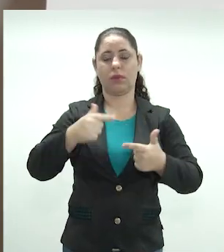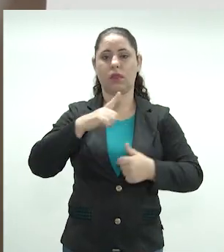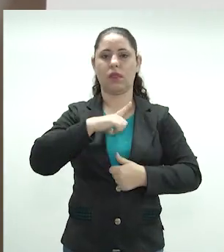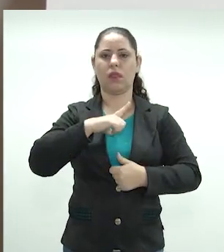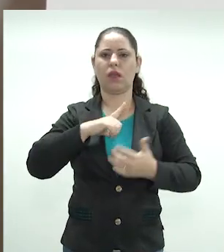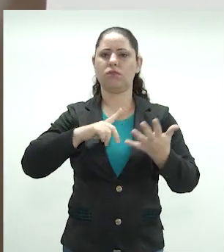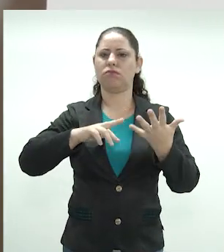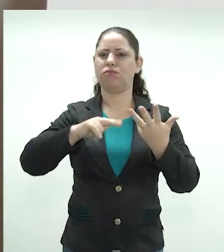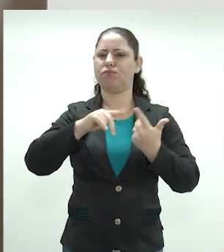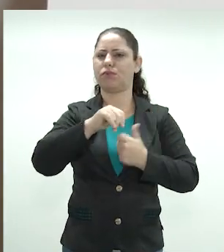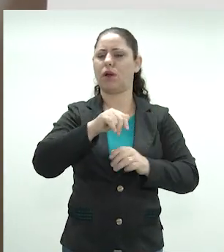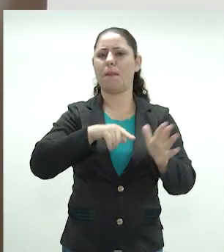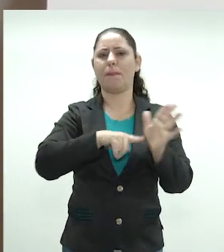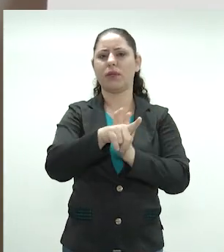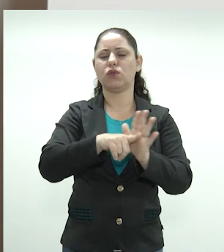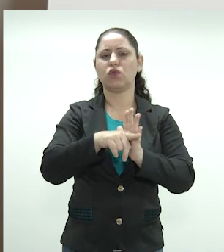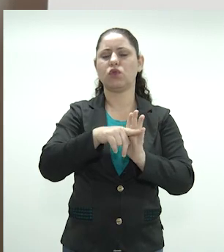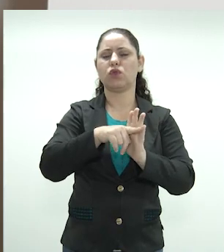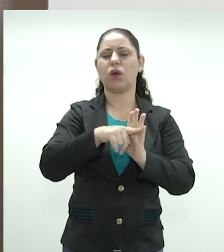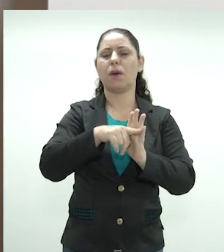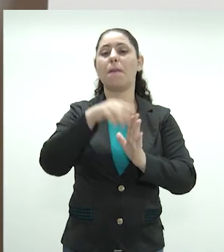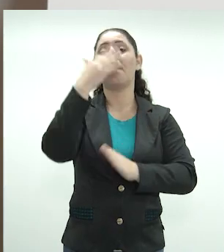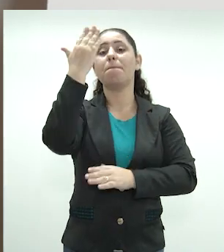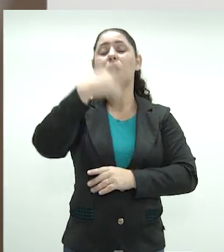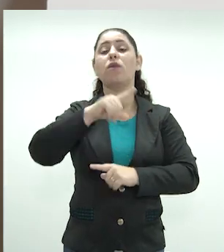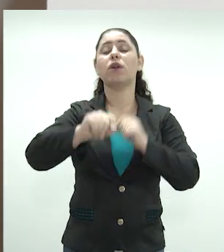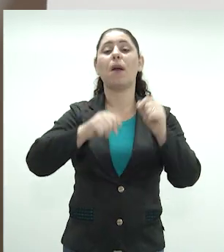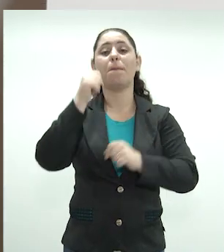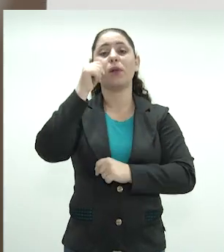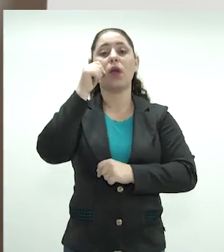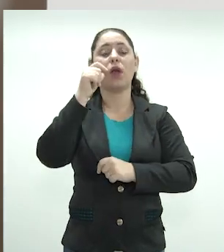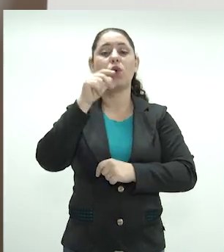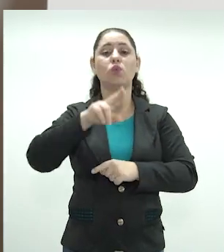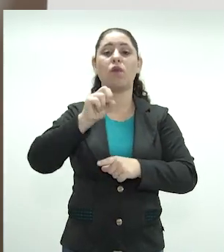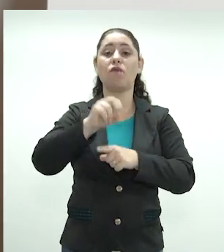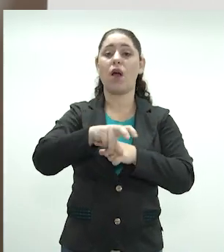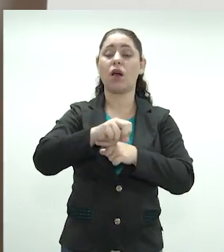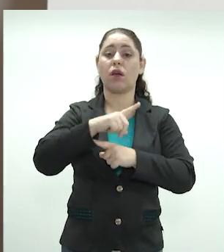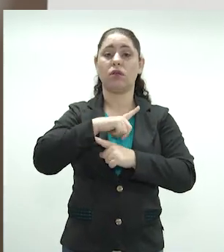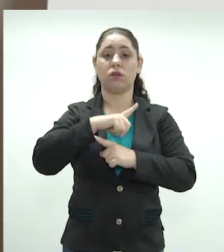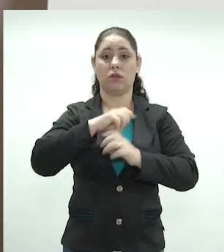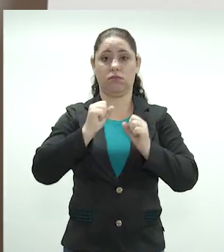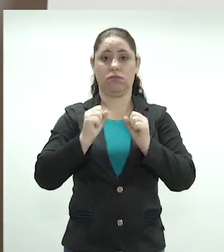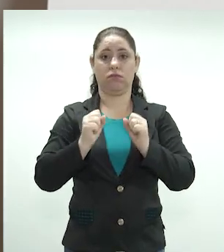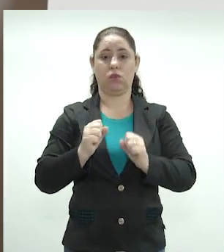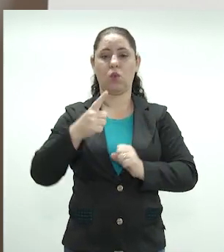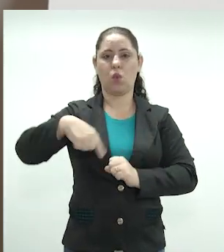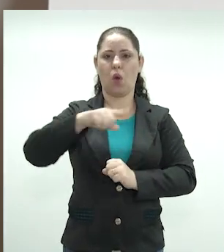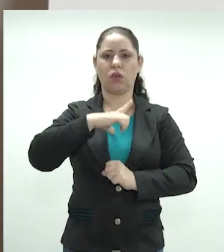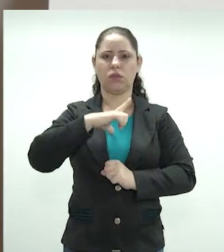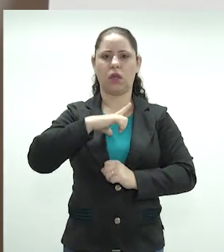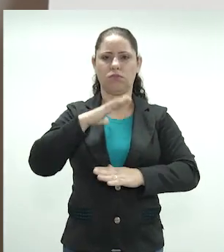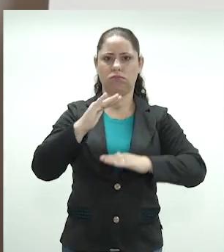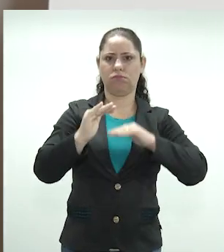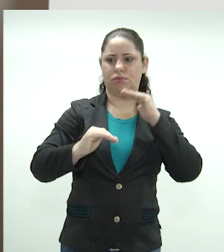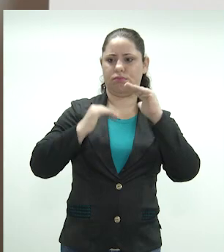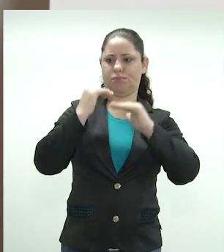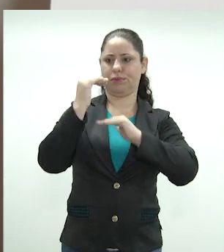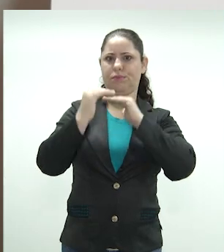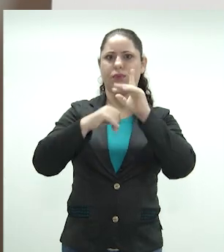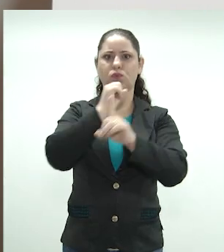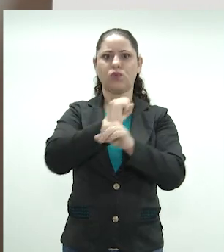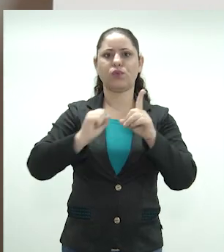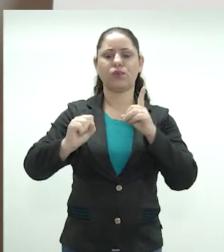política, tem várias pesquisas que comprovam que as mulheres ocupando esses espaços de poder, nós temos um